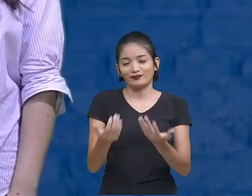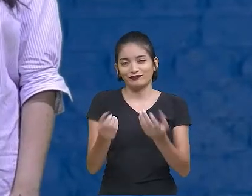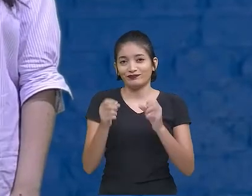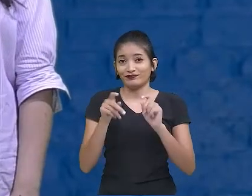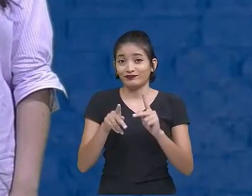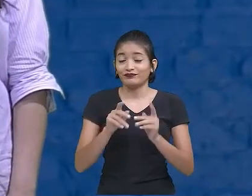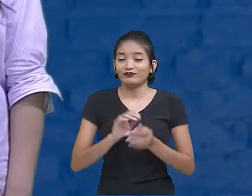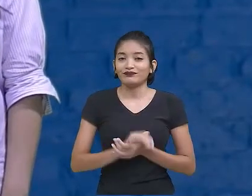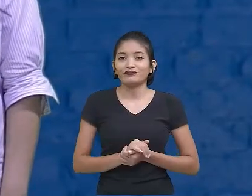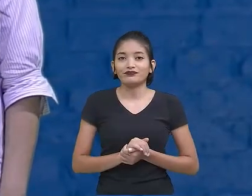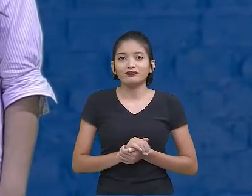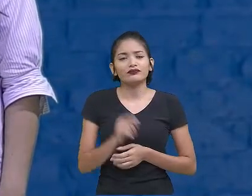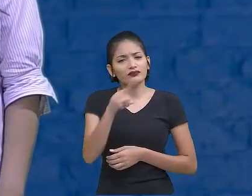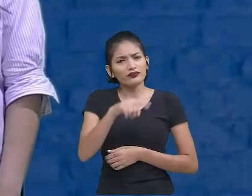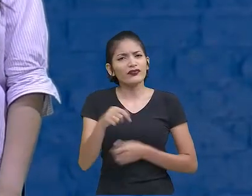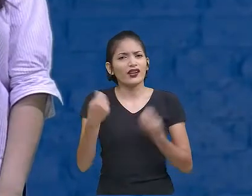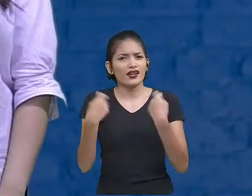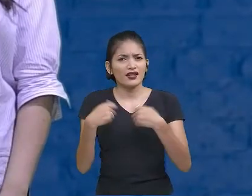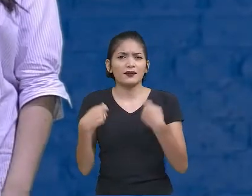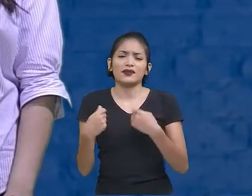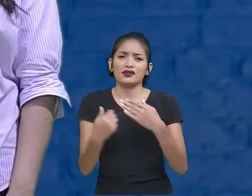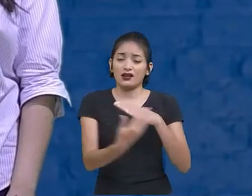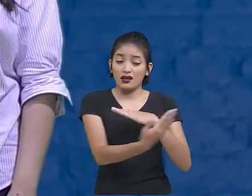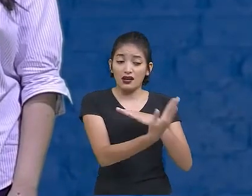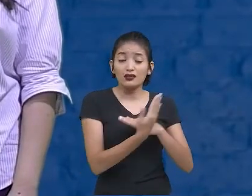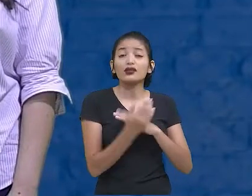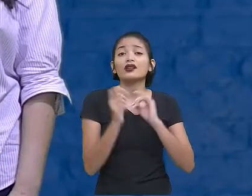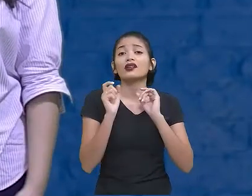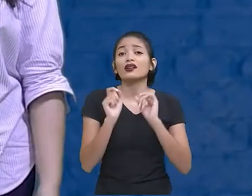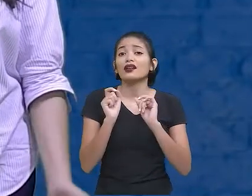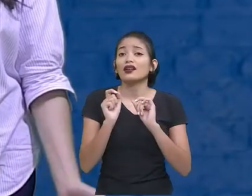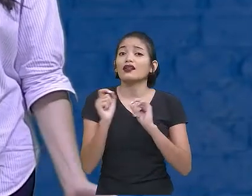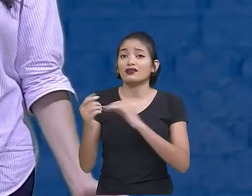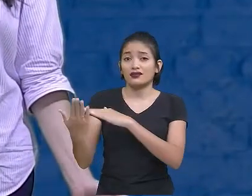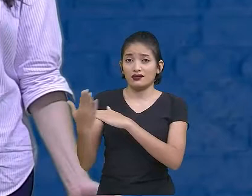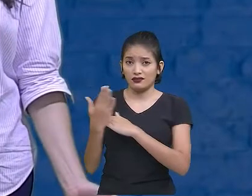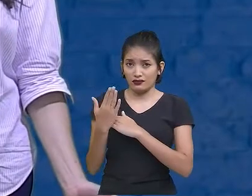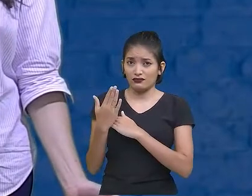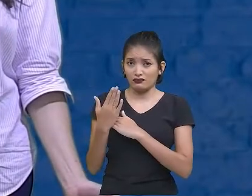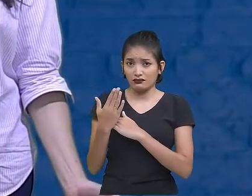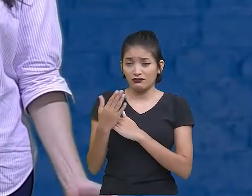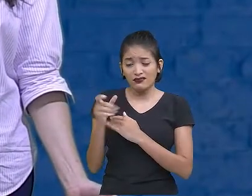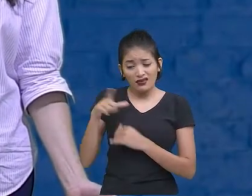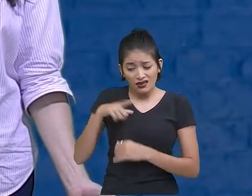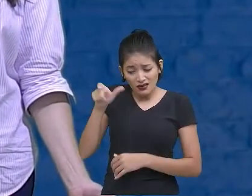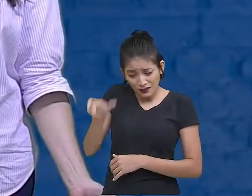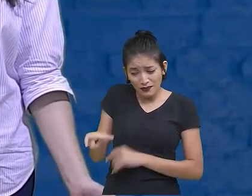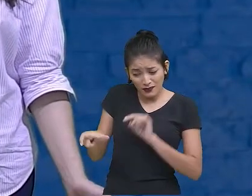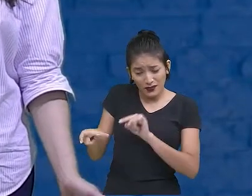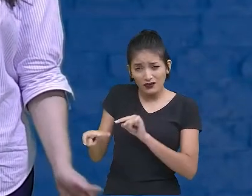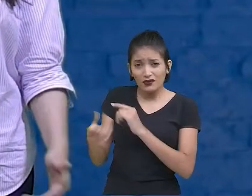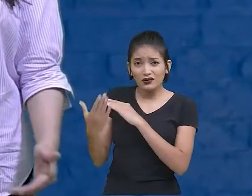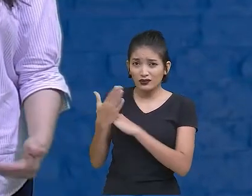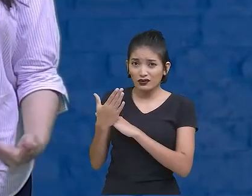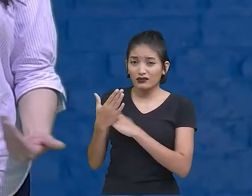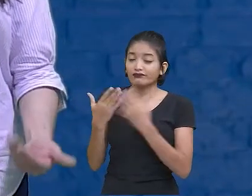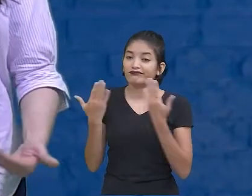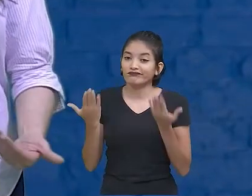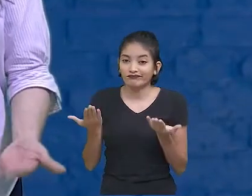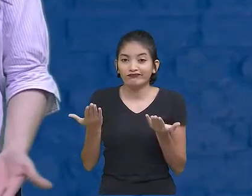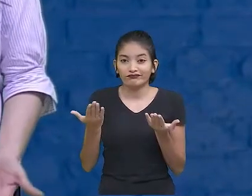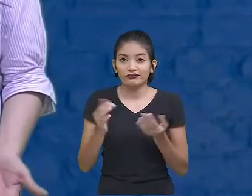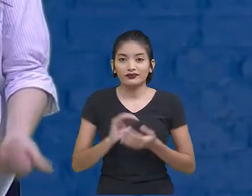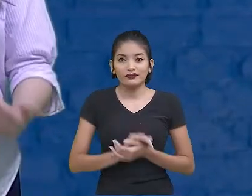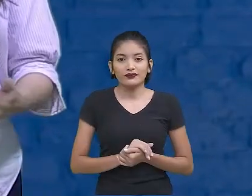Então, quando você precisar de ajuda, quem é que vai te ajudar? Será que vai ter alguém? Pois é. Se a